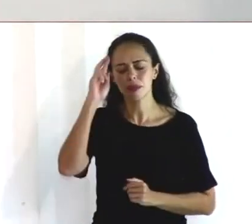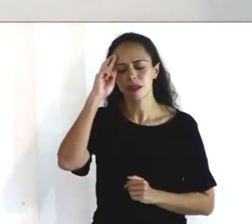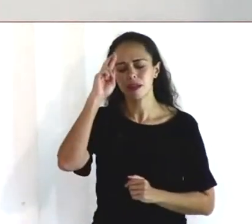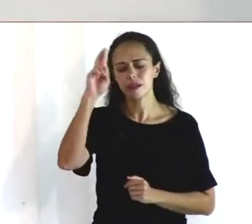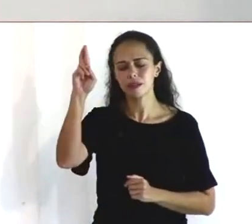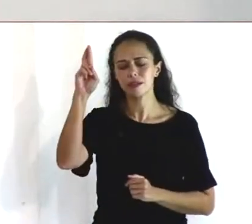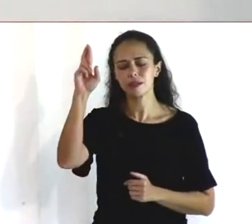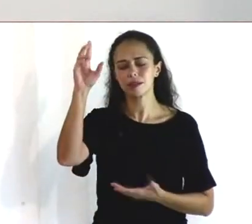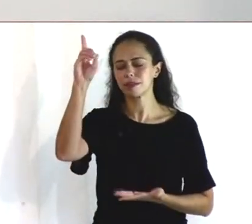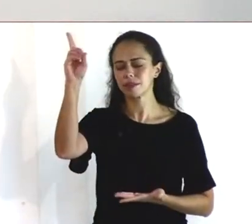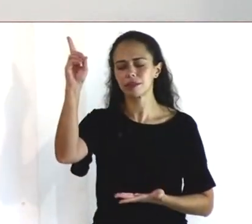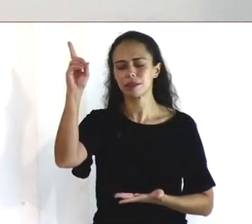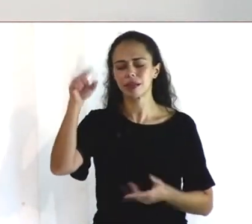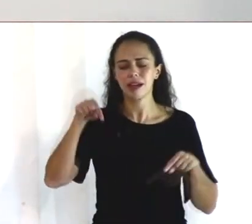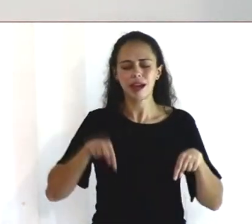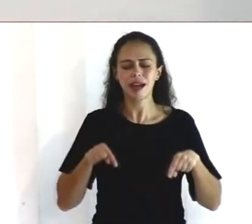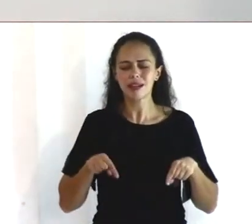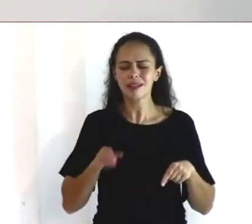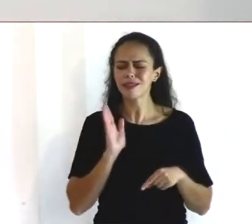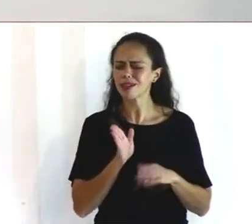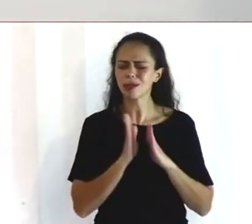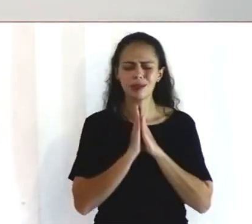nós estamos todos aqui de olhos fechados.